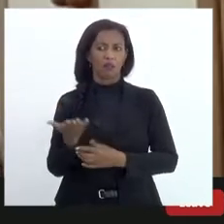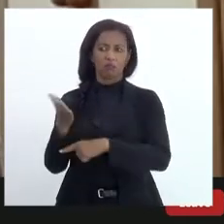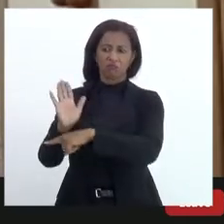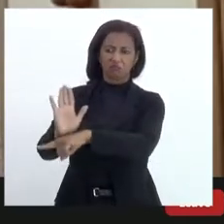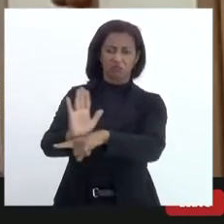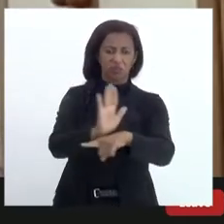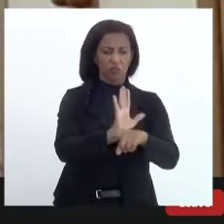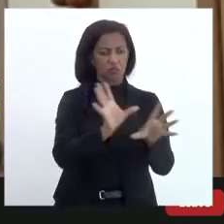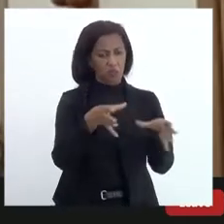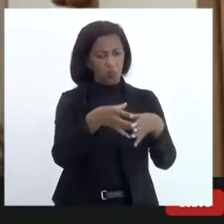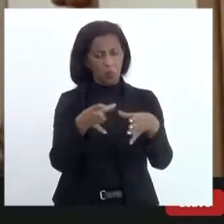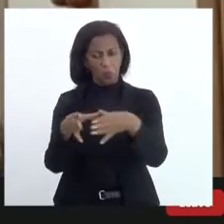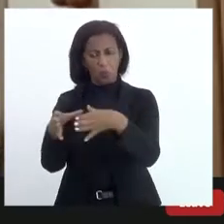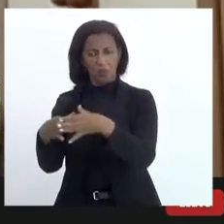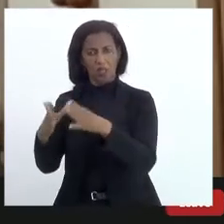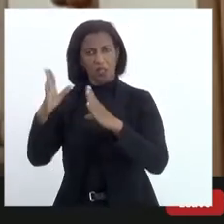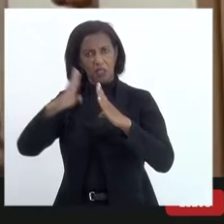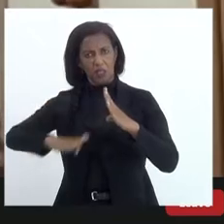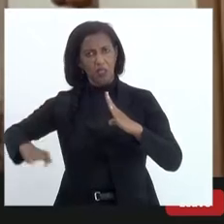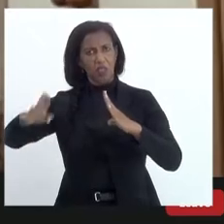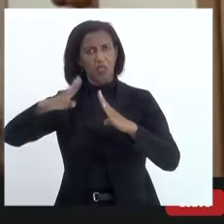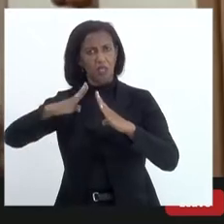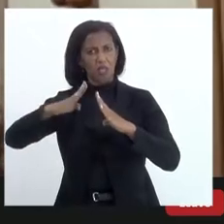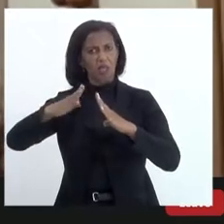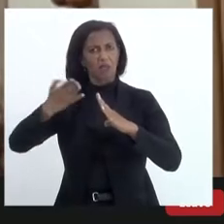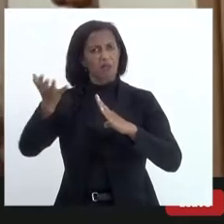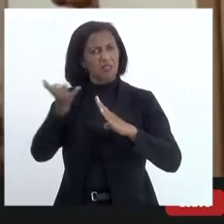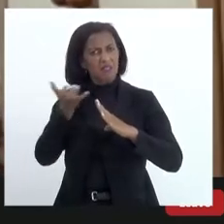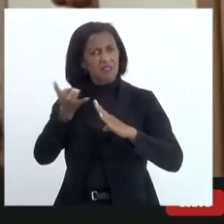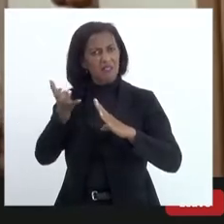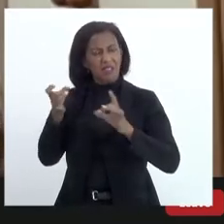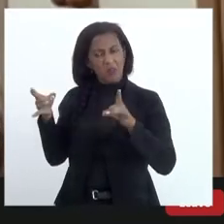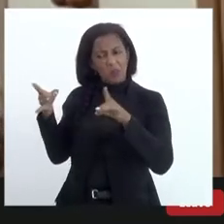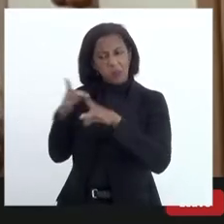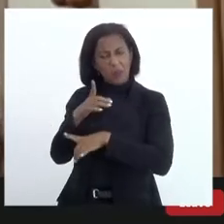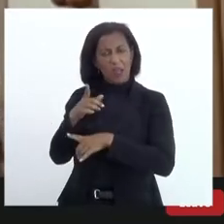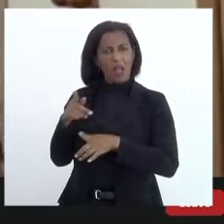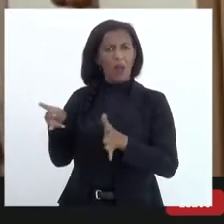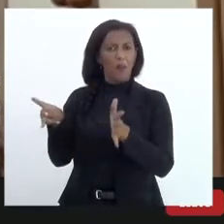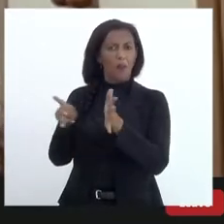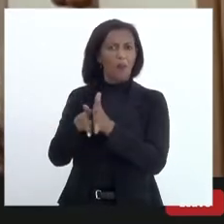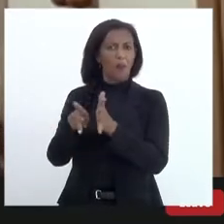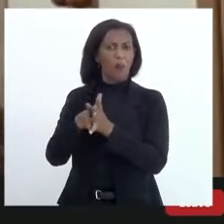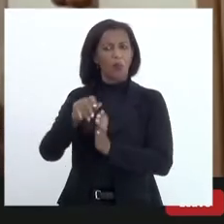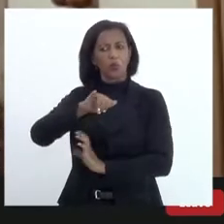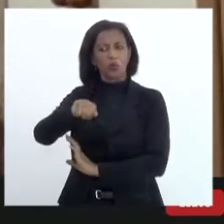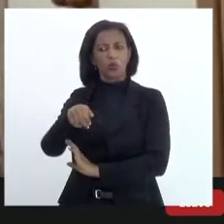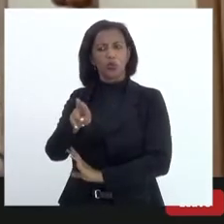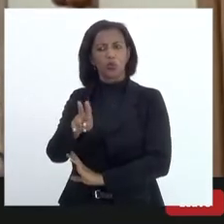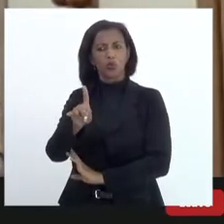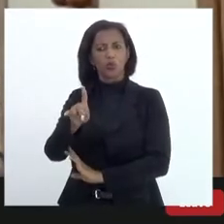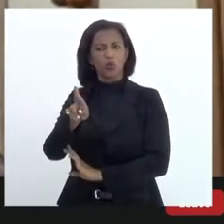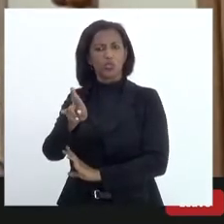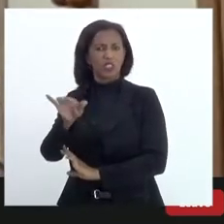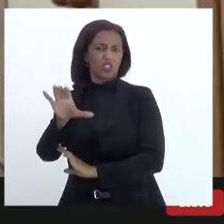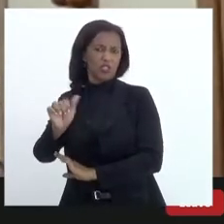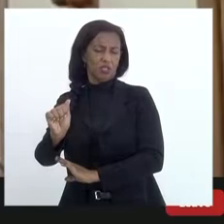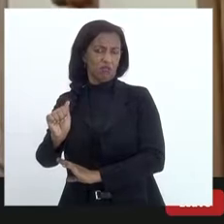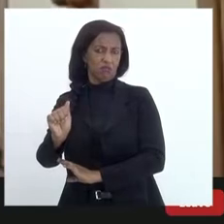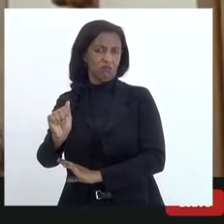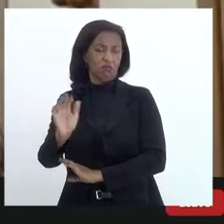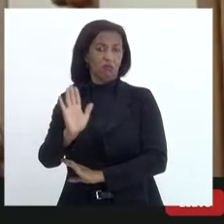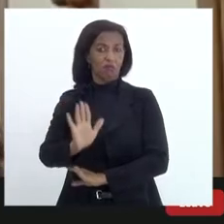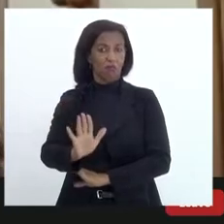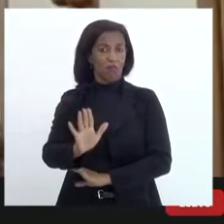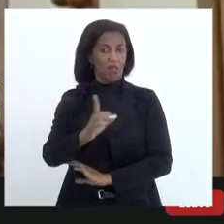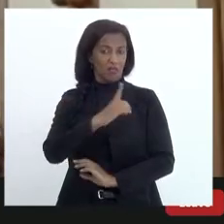para essas comunidades de terreiro que querem se formalizar como pessoas jurídicas, né, em formas de associação sem fins lucrativos, mas